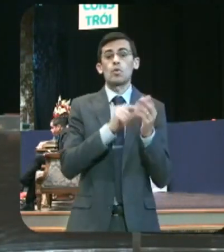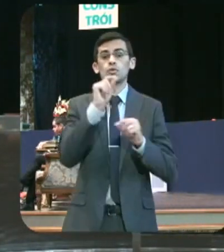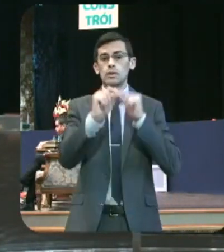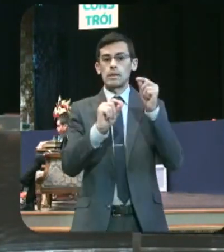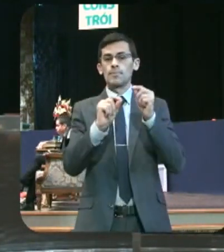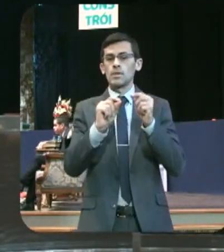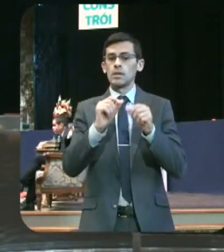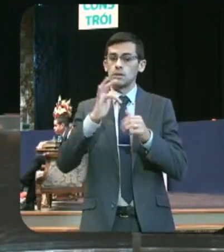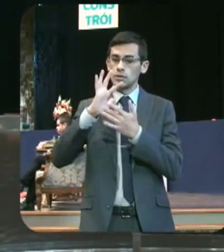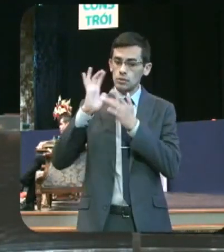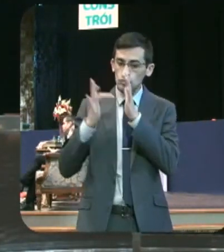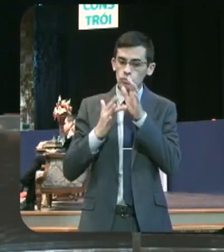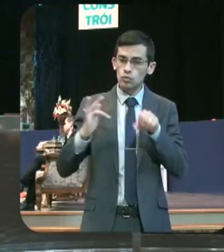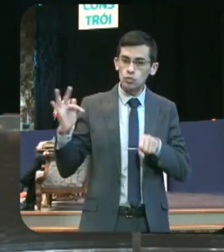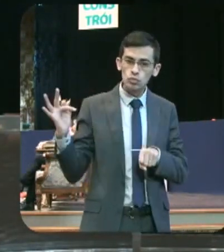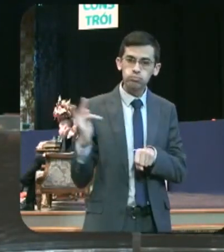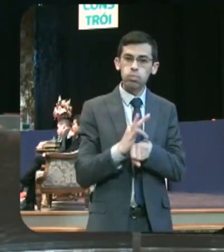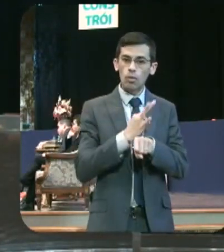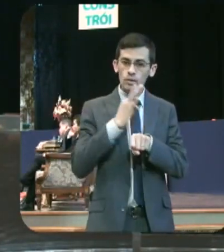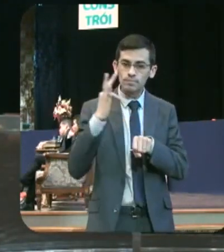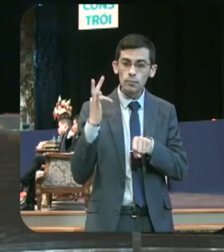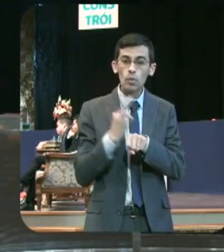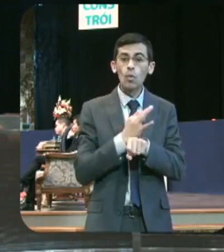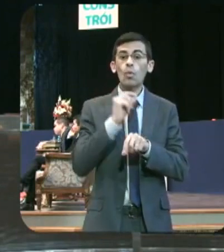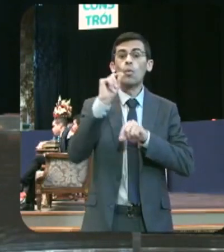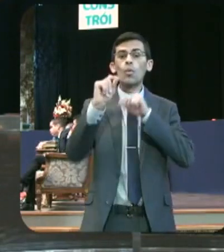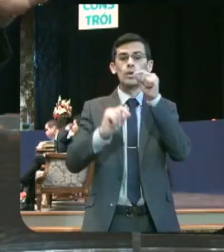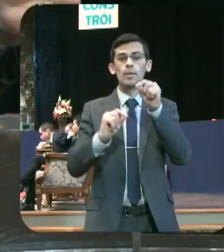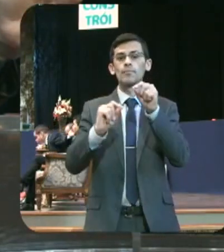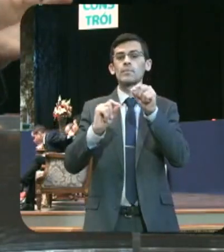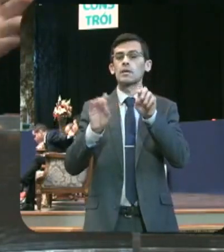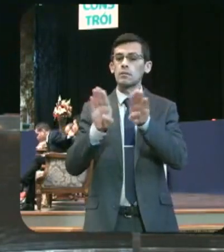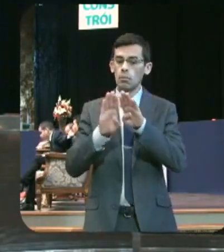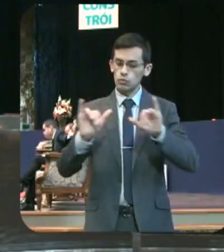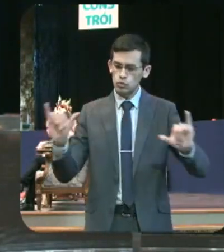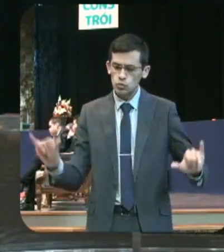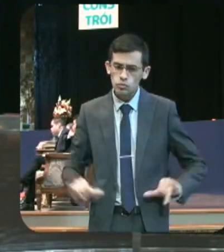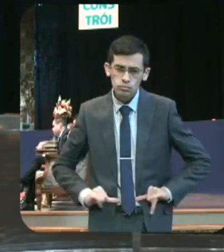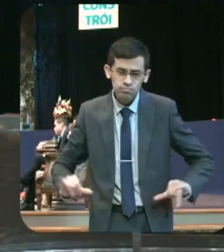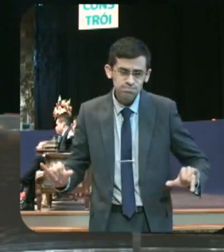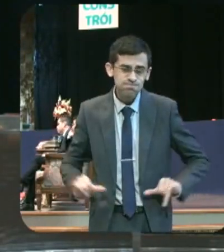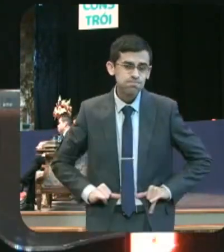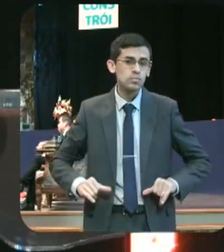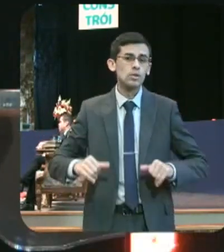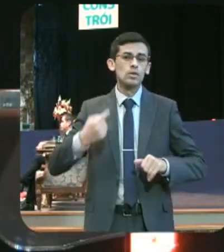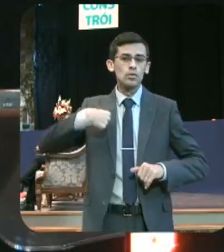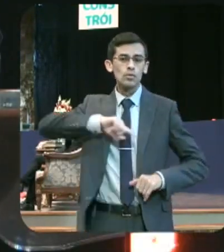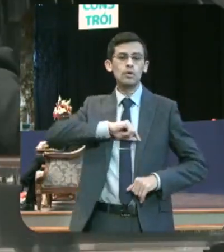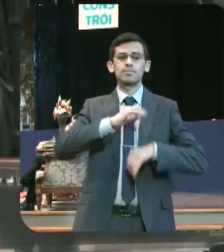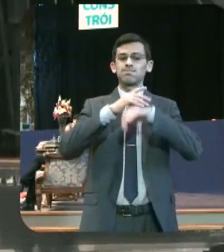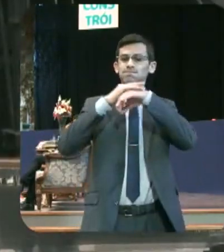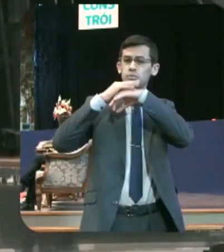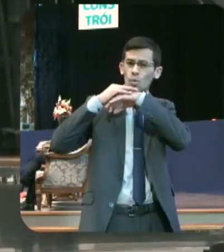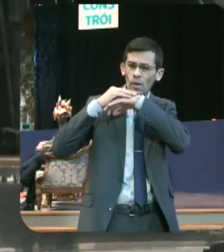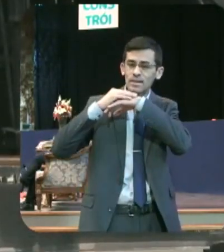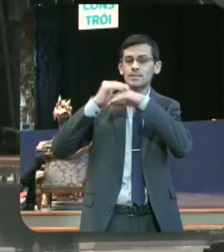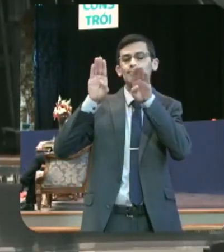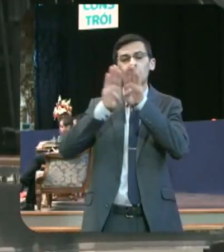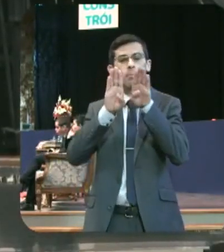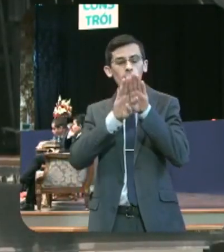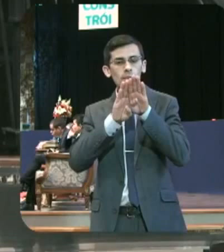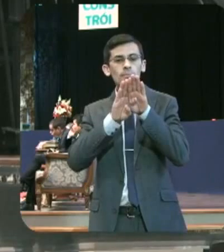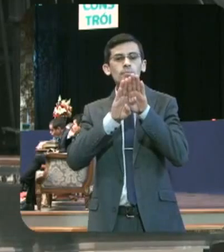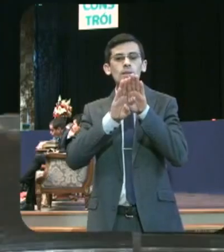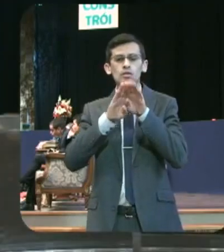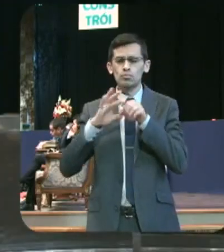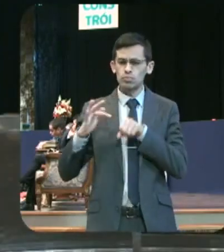nossas transgressões, ele diz que ele vai carregar os nossos sofrimentos, que ele vai carregar as nossas enfermidades, que ele vai